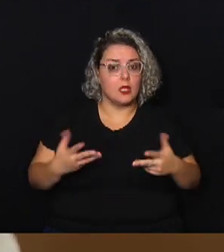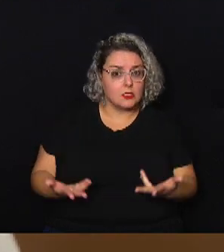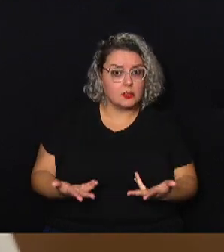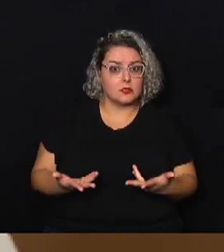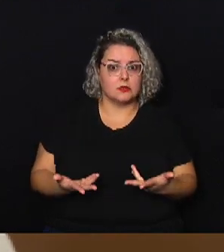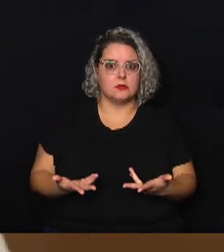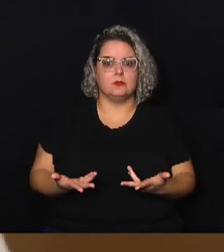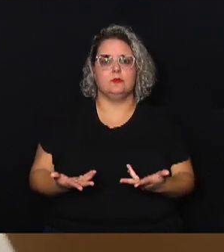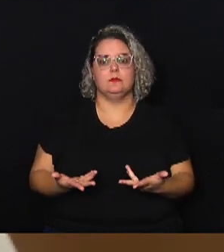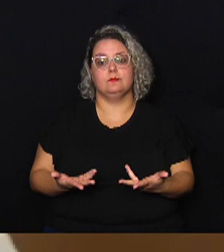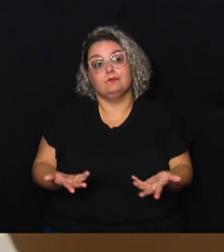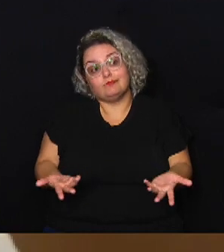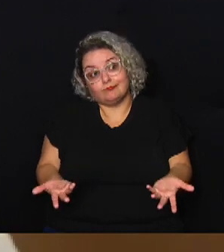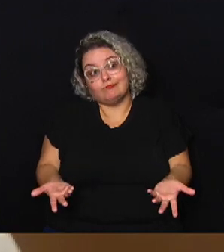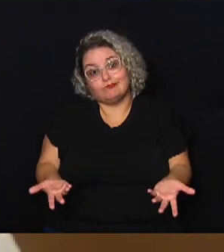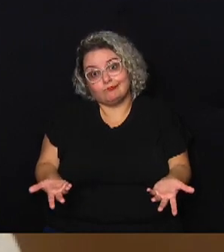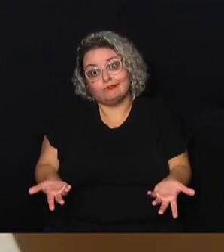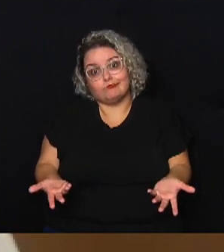e